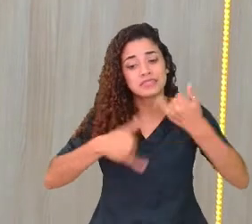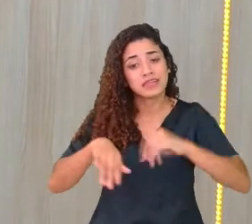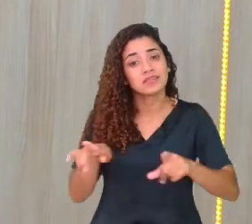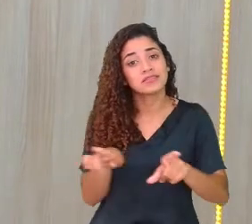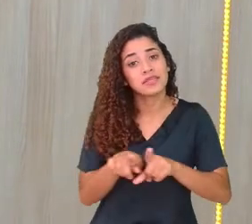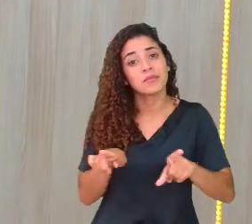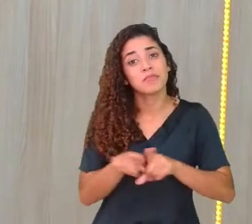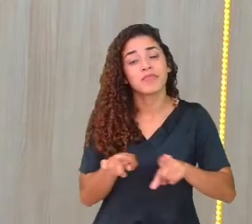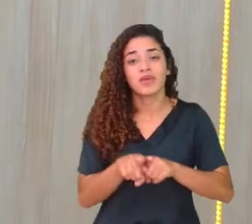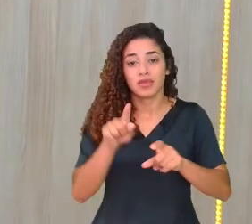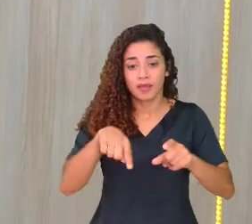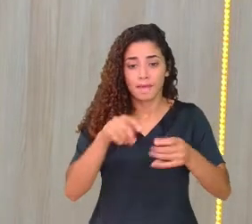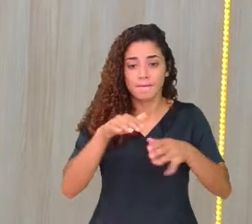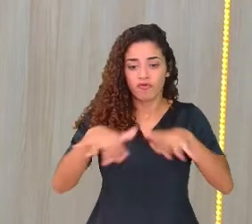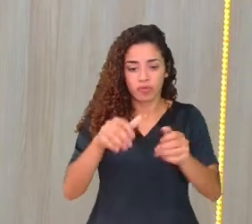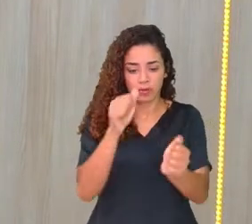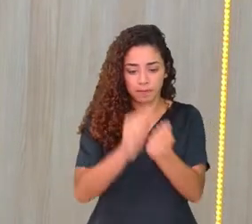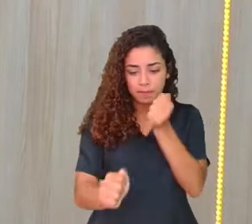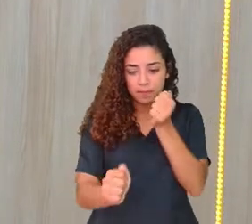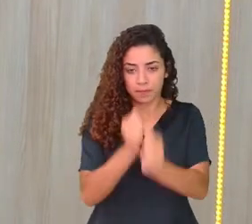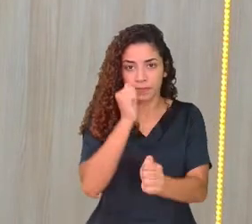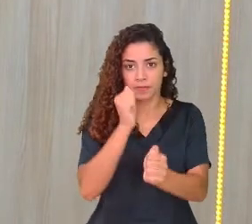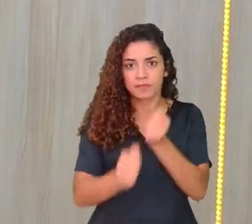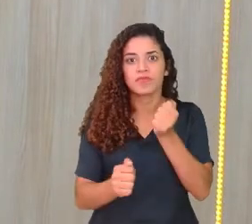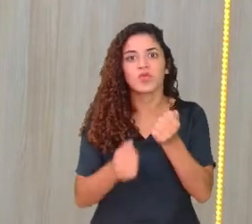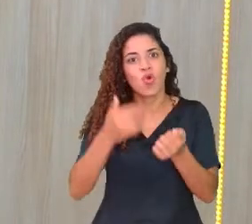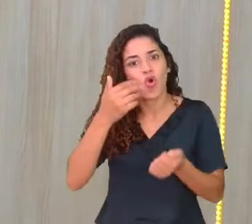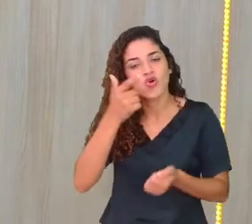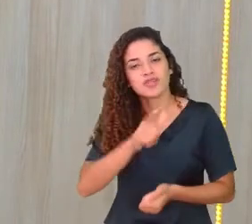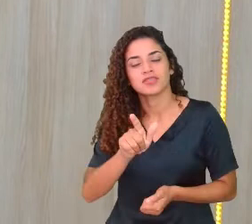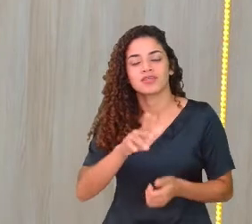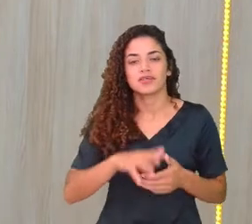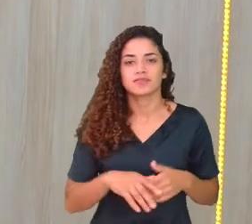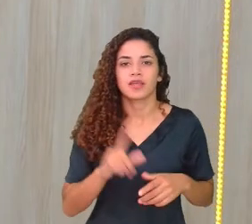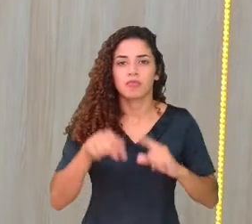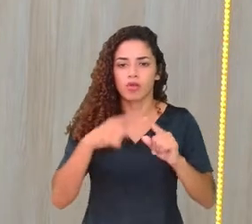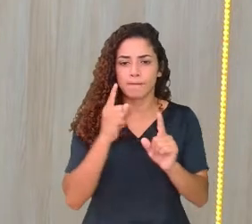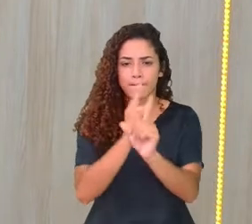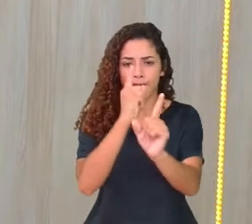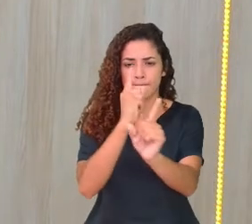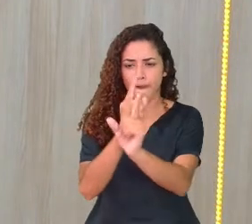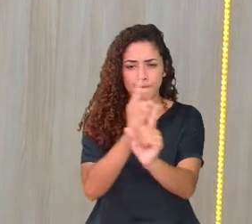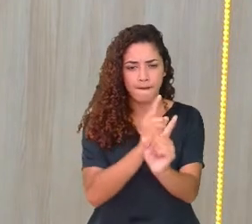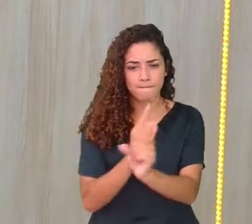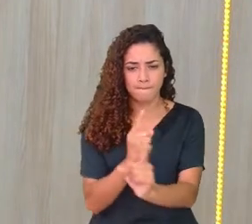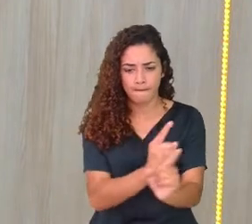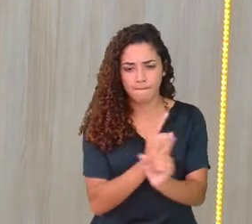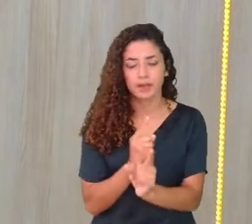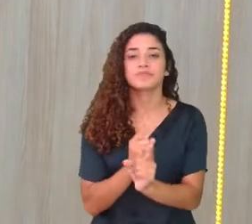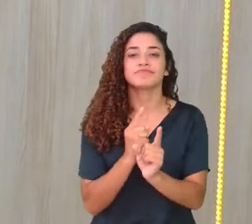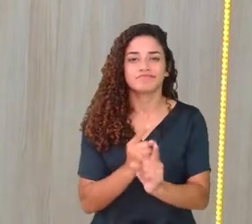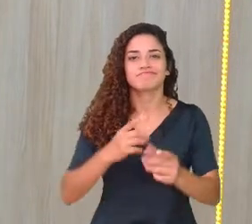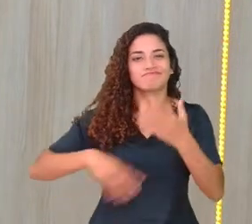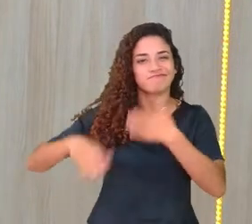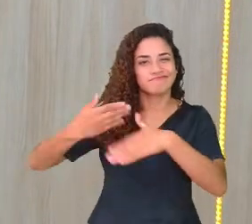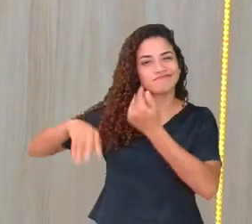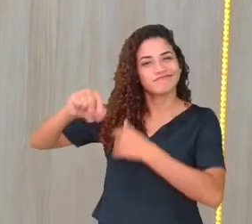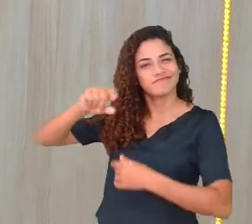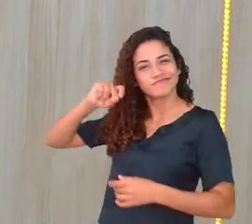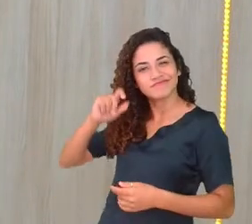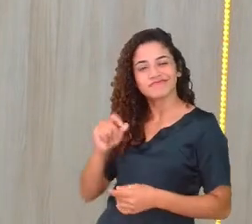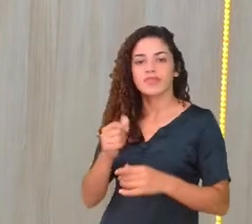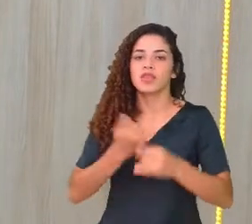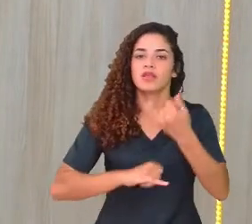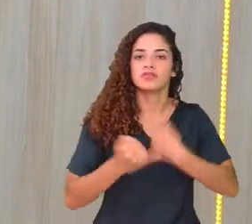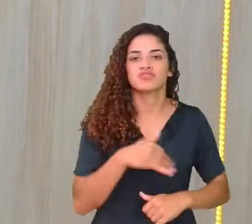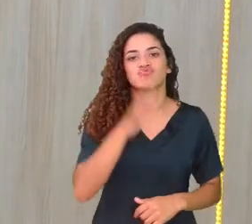do atrito. E aí eles foram podendo ter mais descobertas. Então, há muito tempo atrás, a eletricidade já